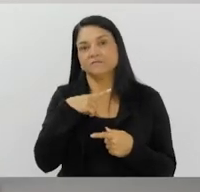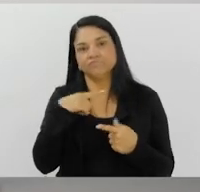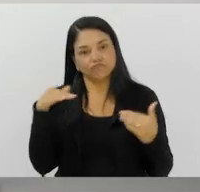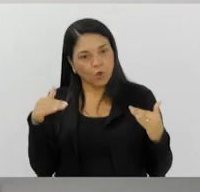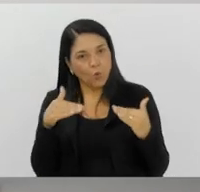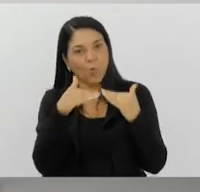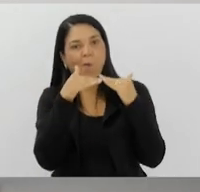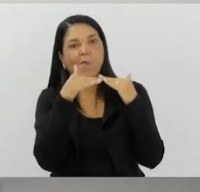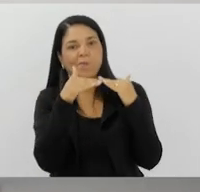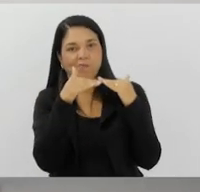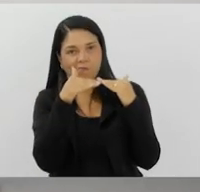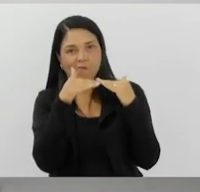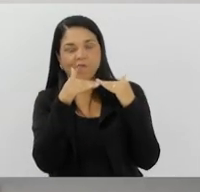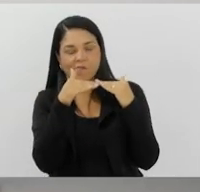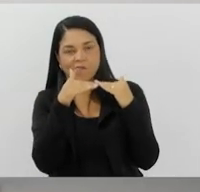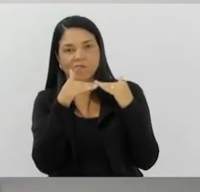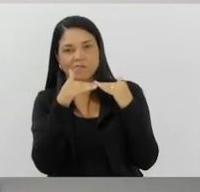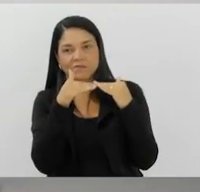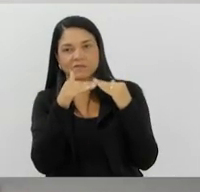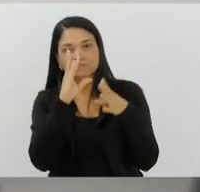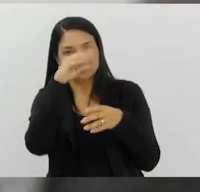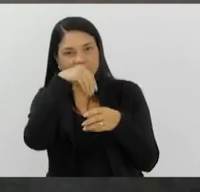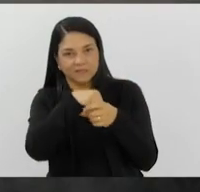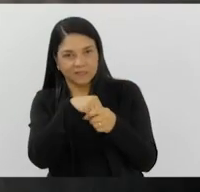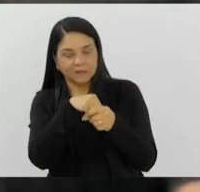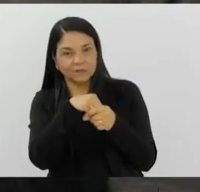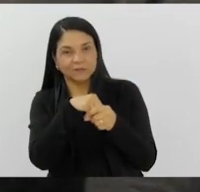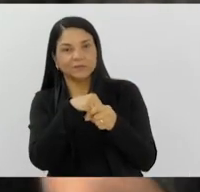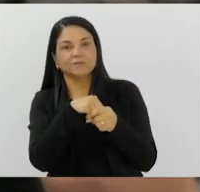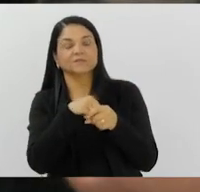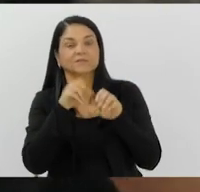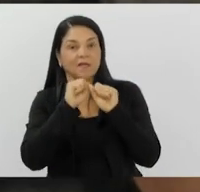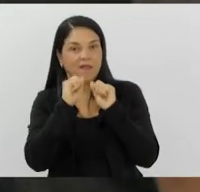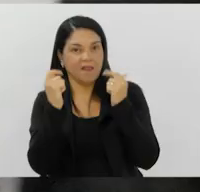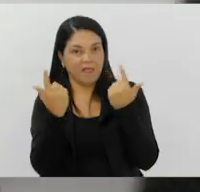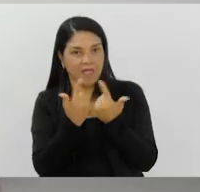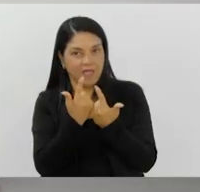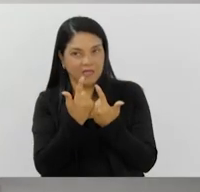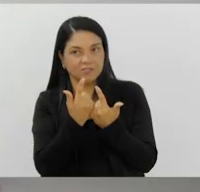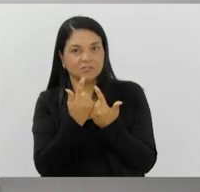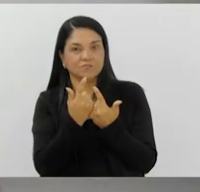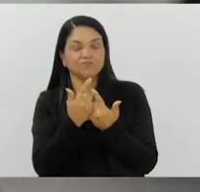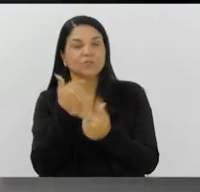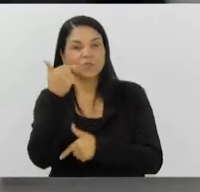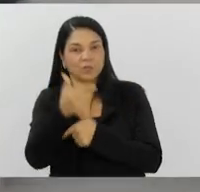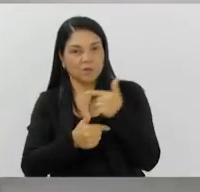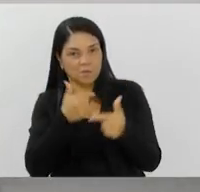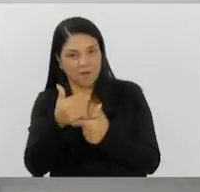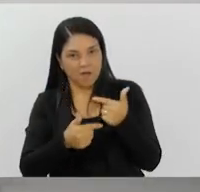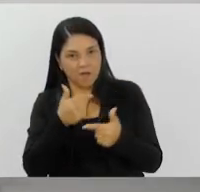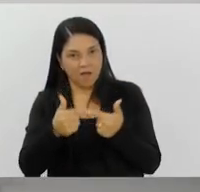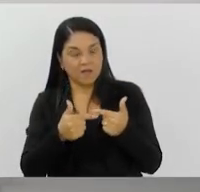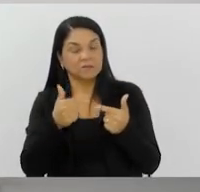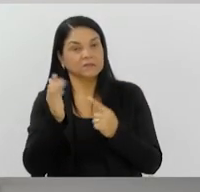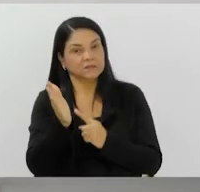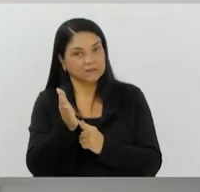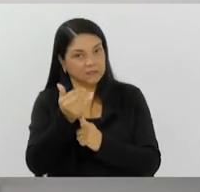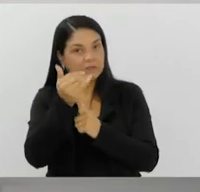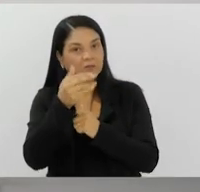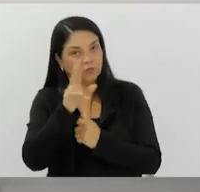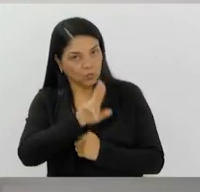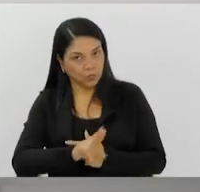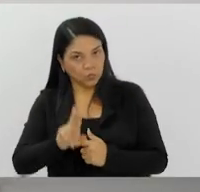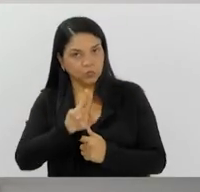né dentro do ah do da competência da alerge em relação a à regulação desse tipo de tecnologia e a gente